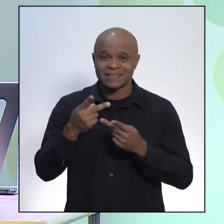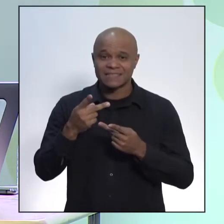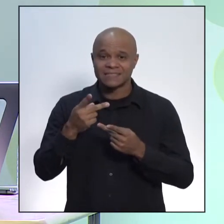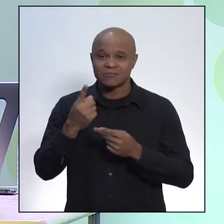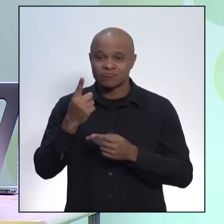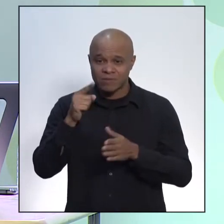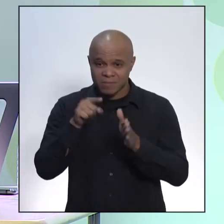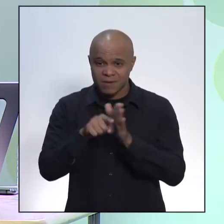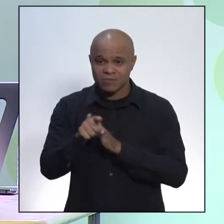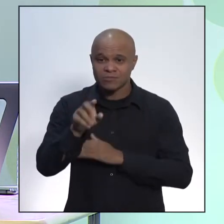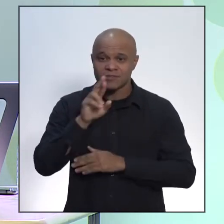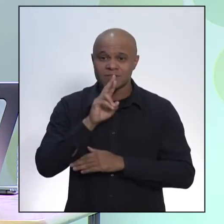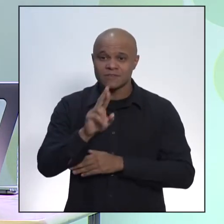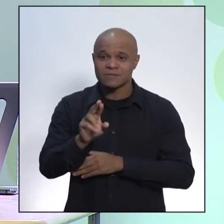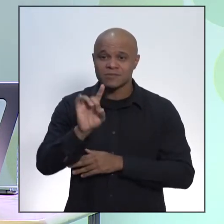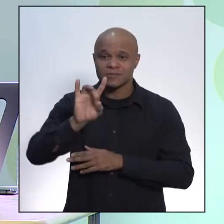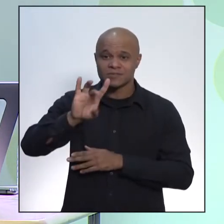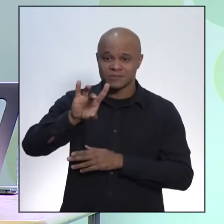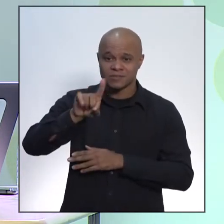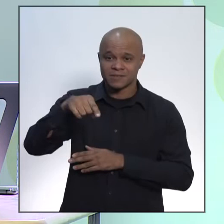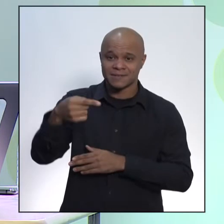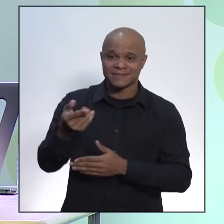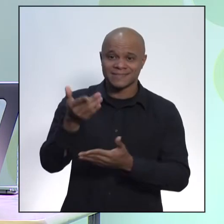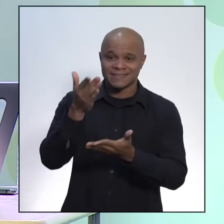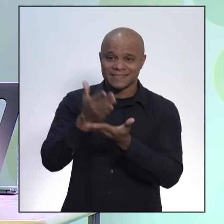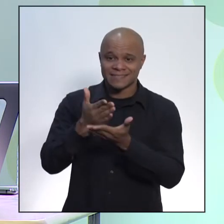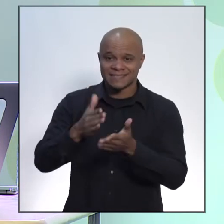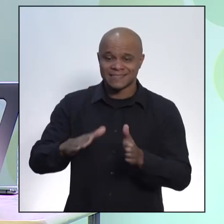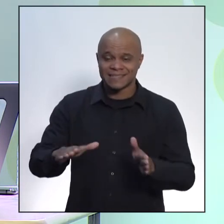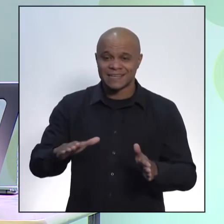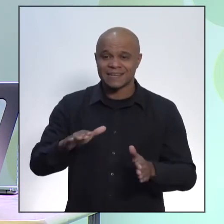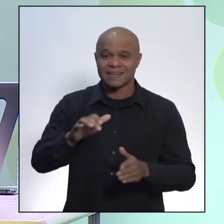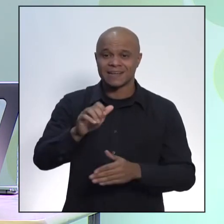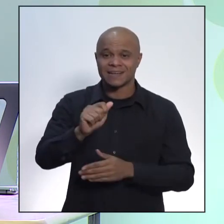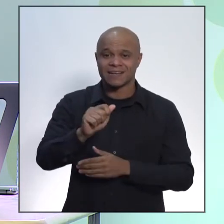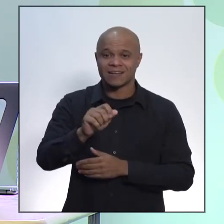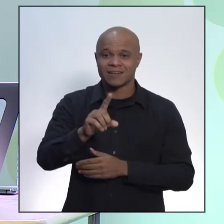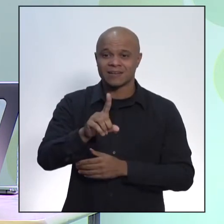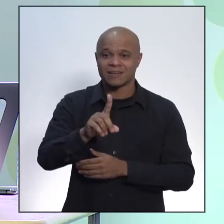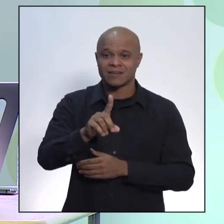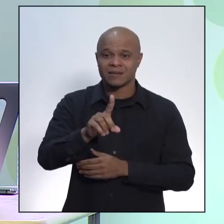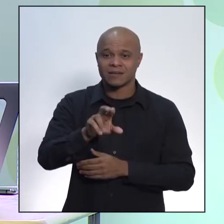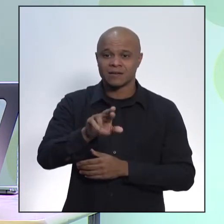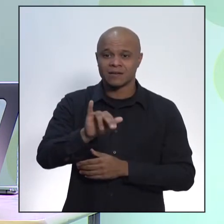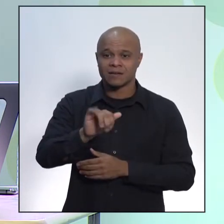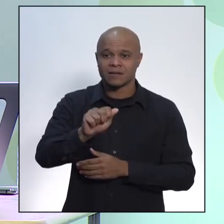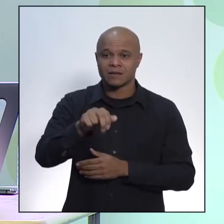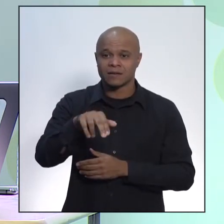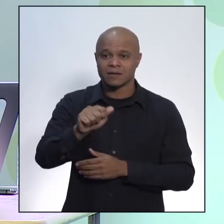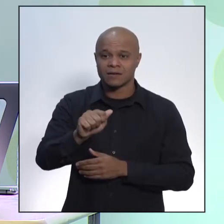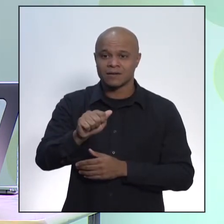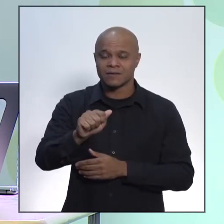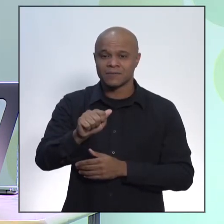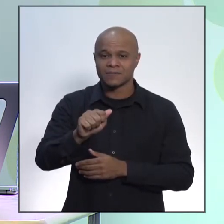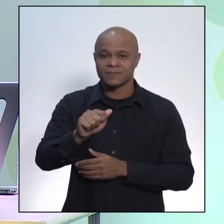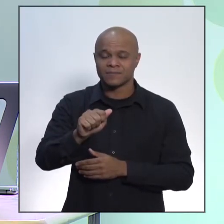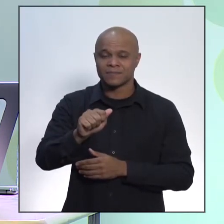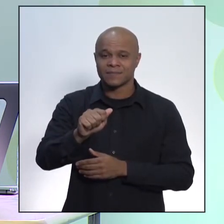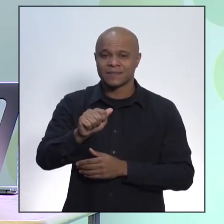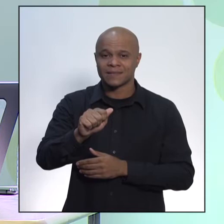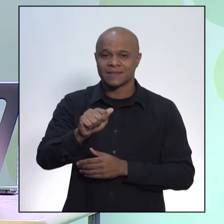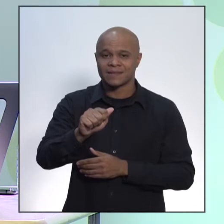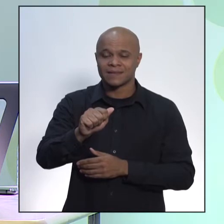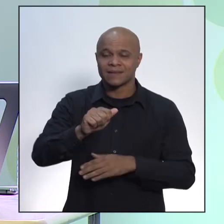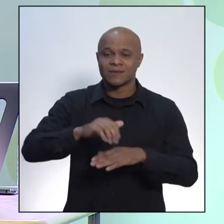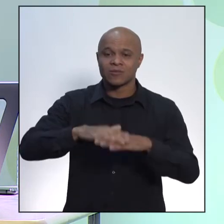só uma pergunta, e é para a Adriana. Adriana, olha só, o Sérgio Roberto, professor, diz o seguinte: professora Adriana, qual